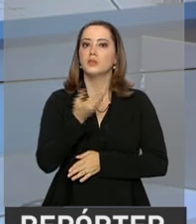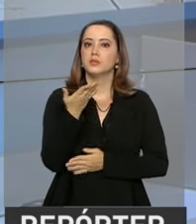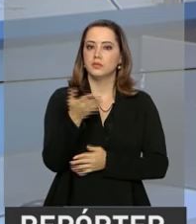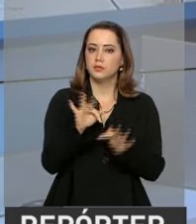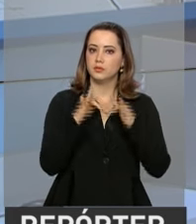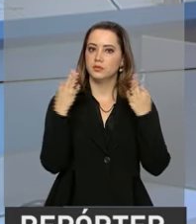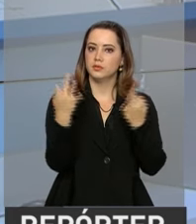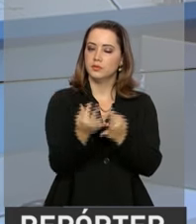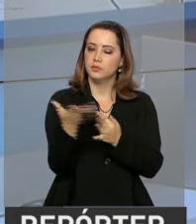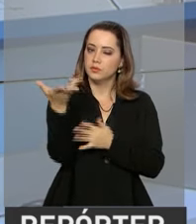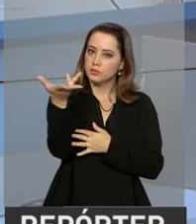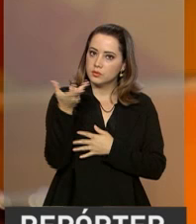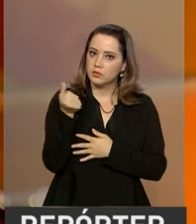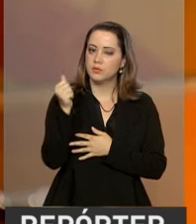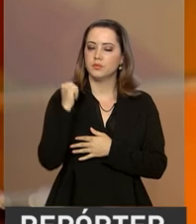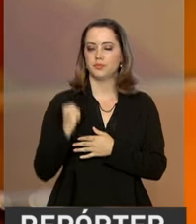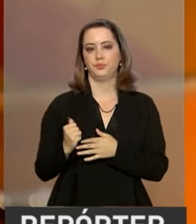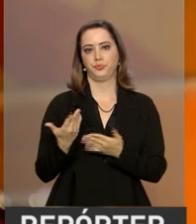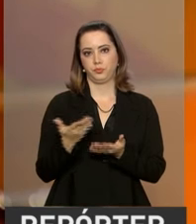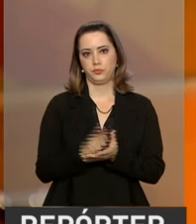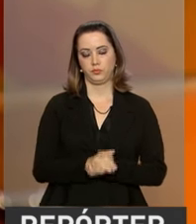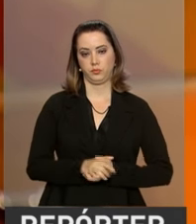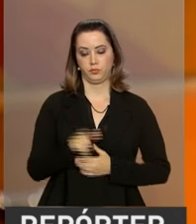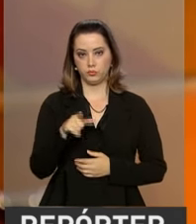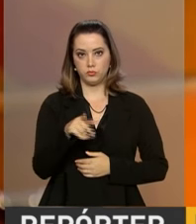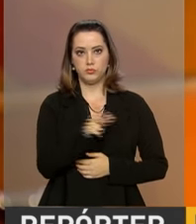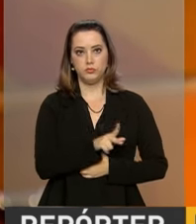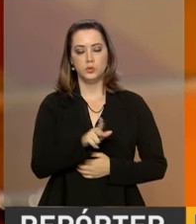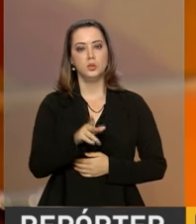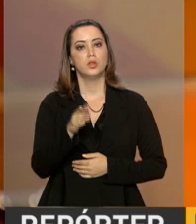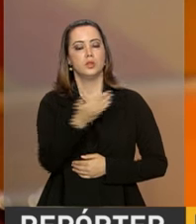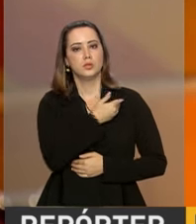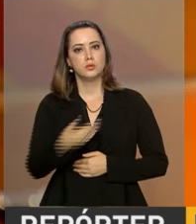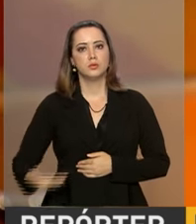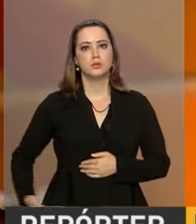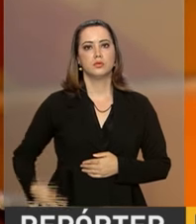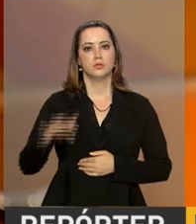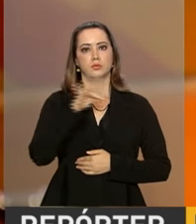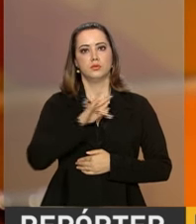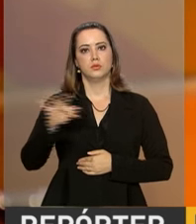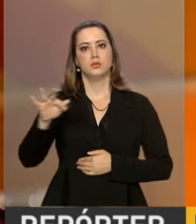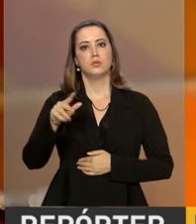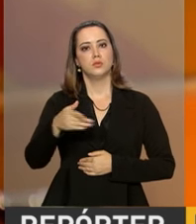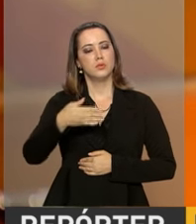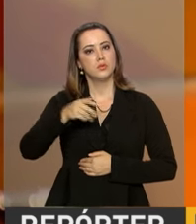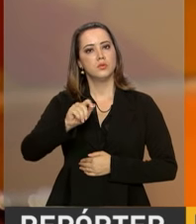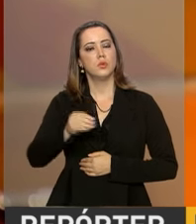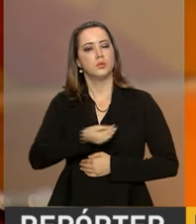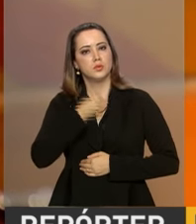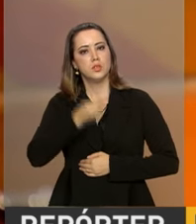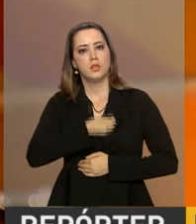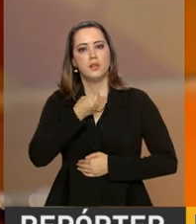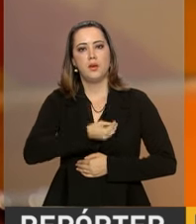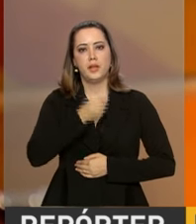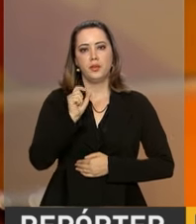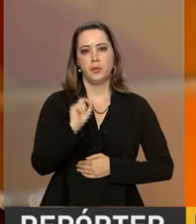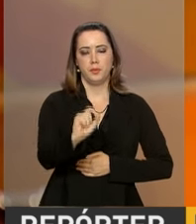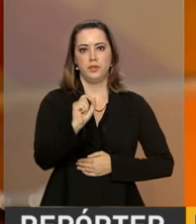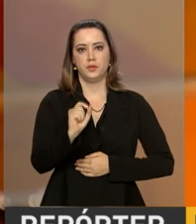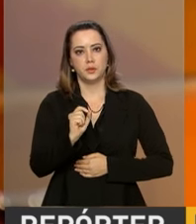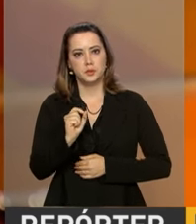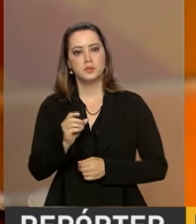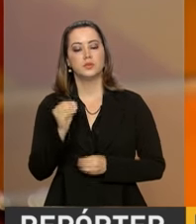beneficiárias do programa. O governo federal está preocupado com a sua vida, com a possibilidade da sua